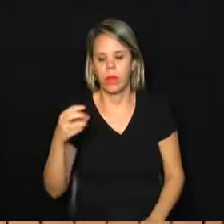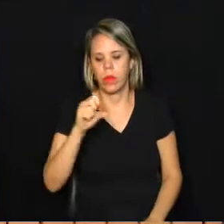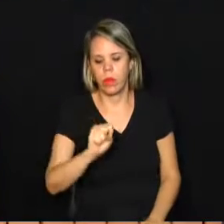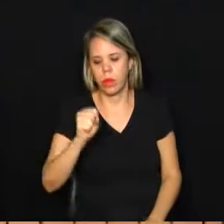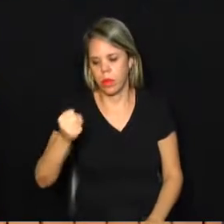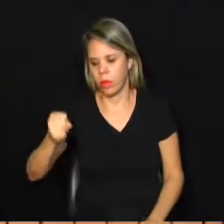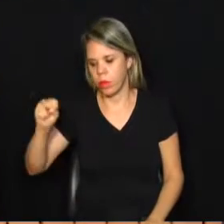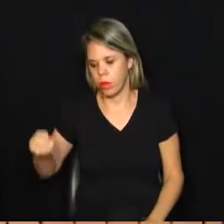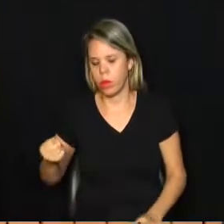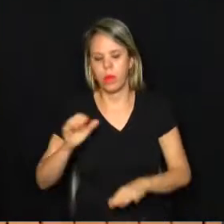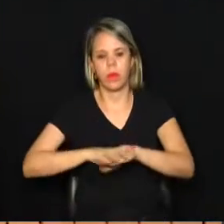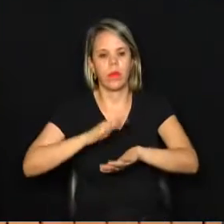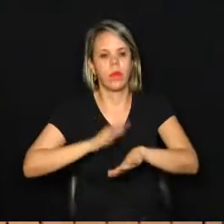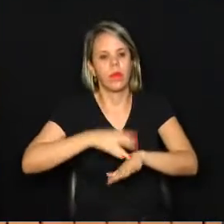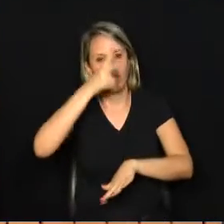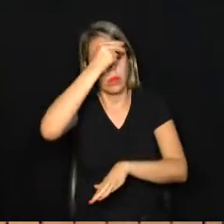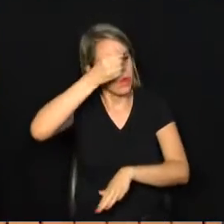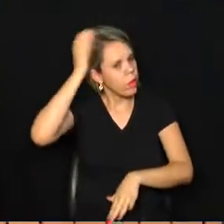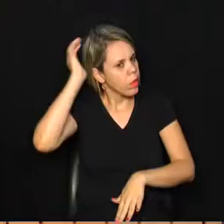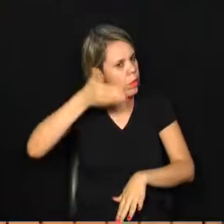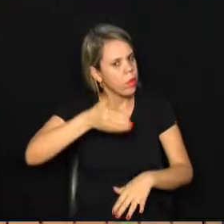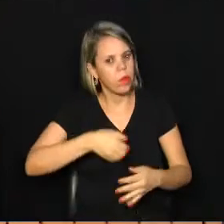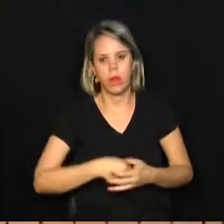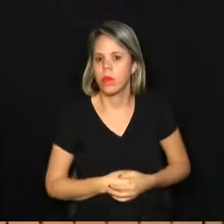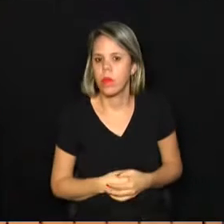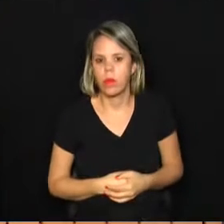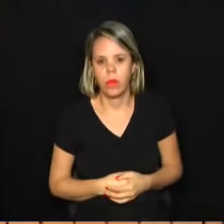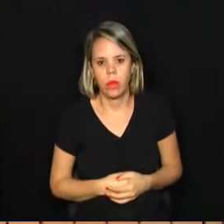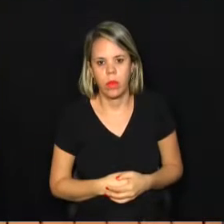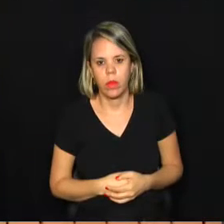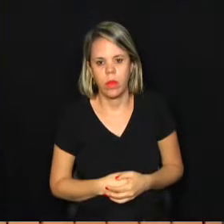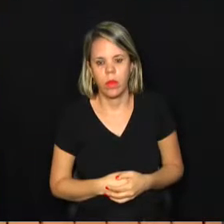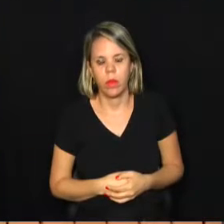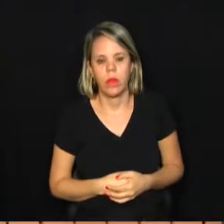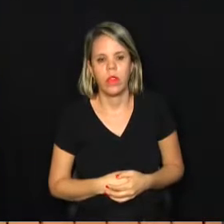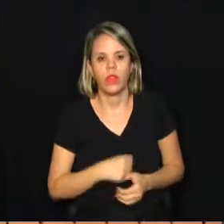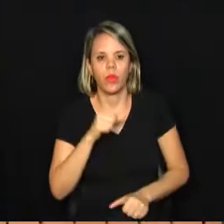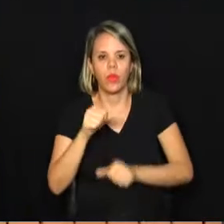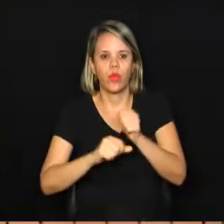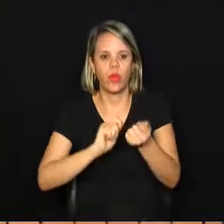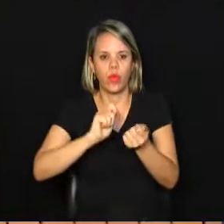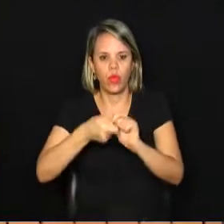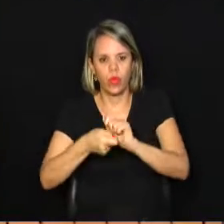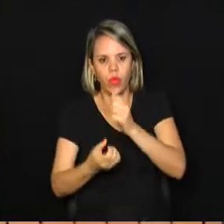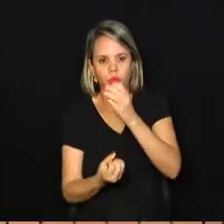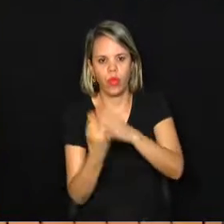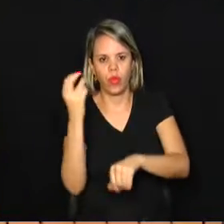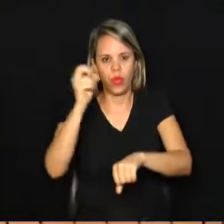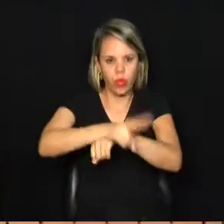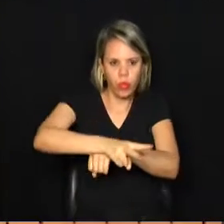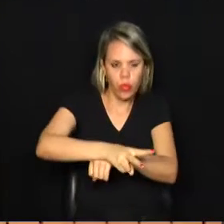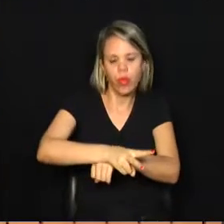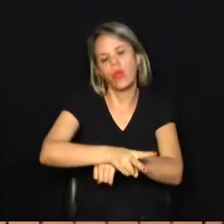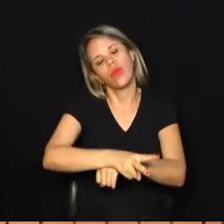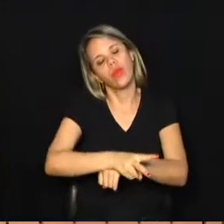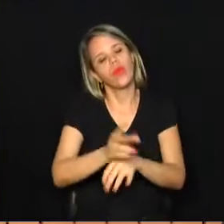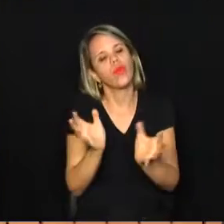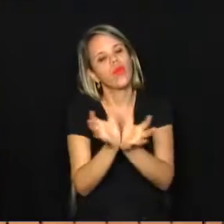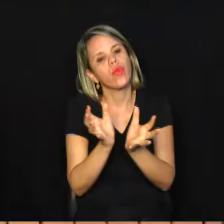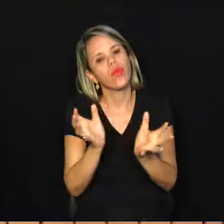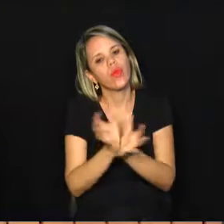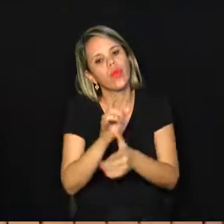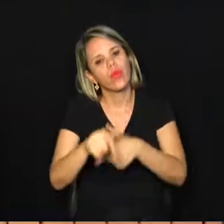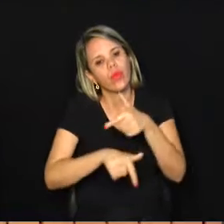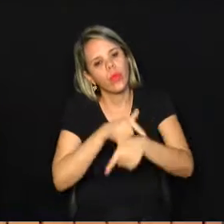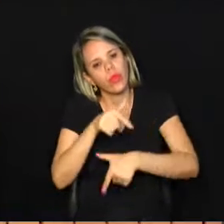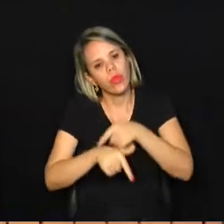233888, de autoria do prefeito municipal, que dispõe sobre extinção e criação de cargos em comissão e